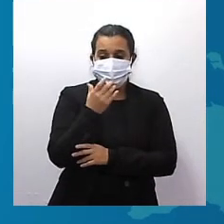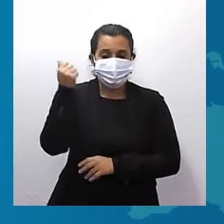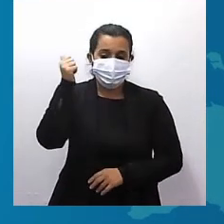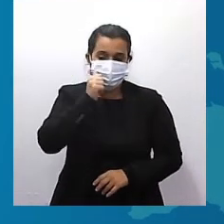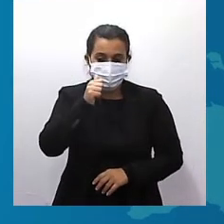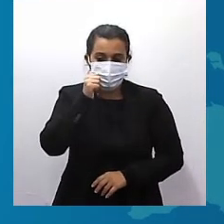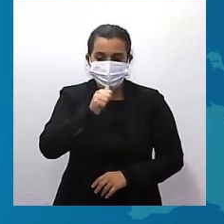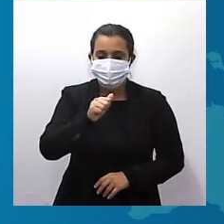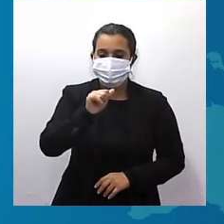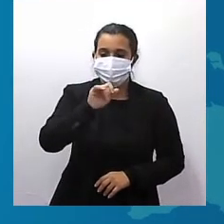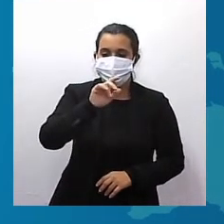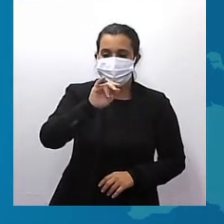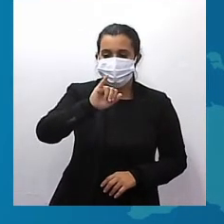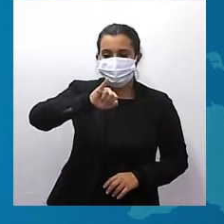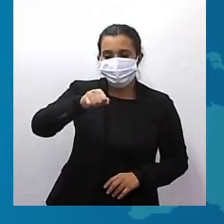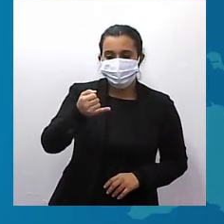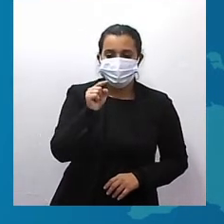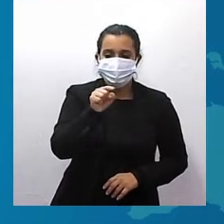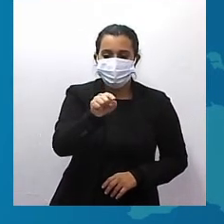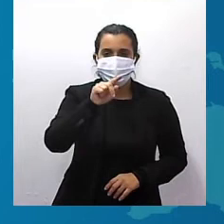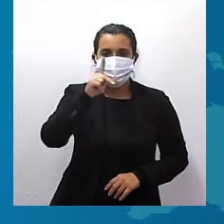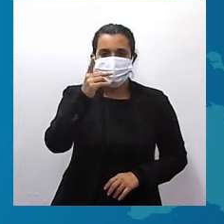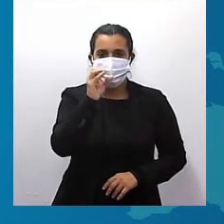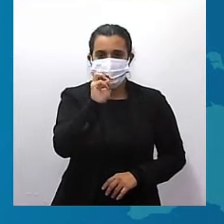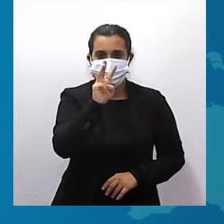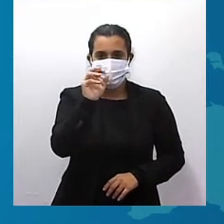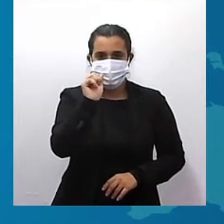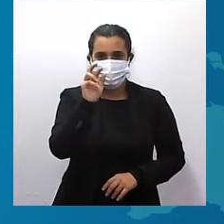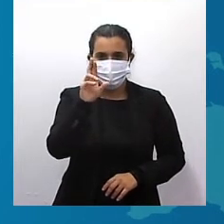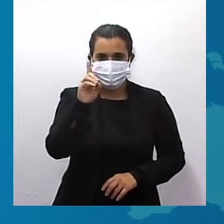pôster criado por Howard Miller em